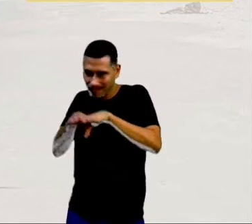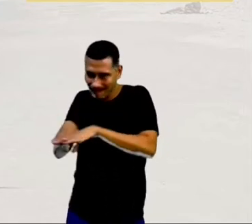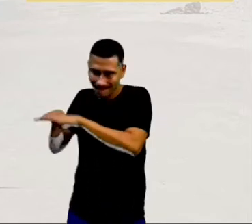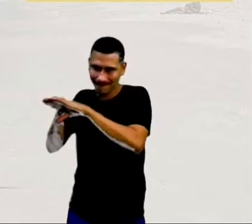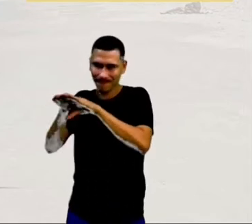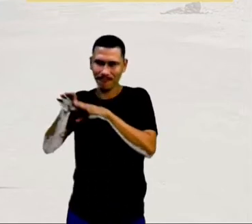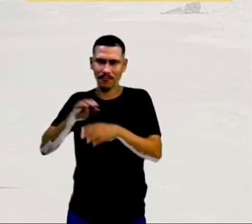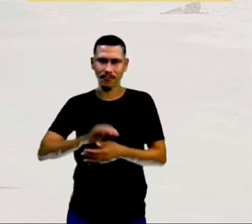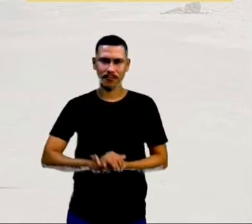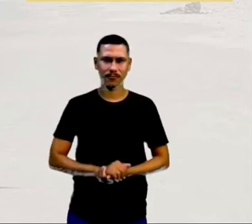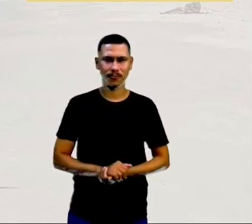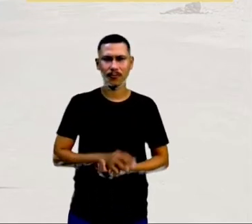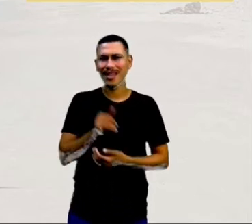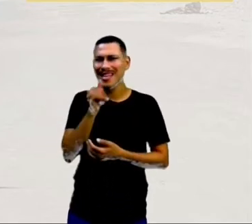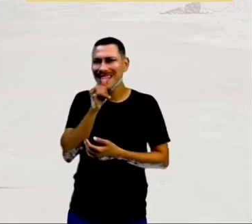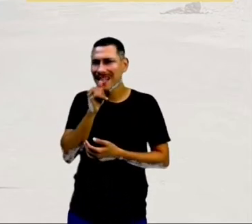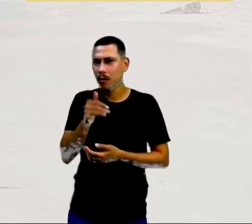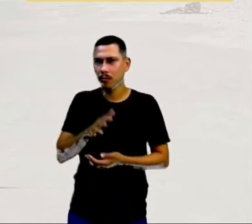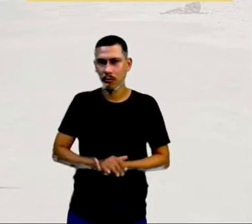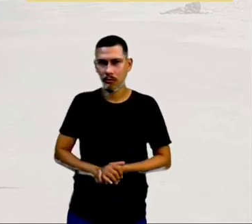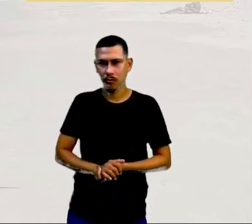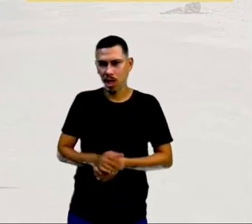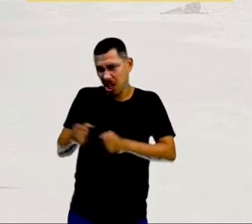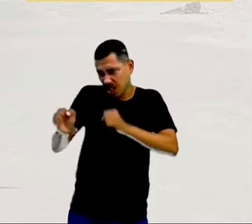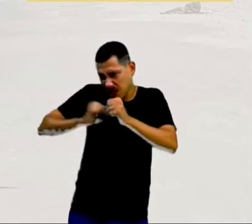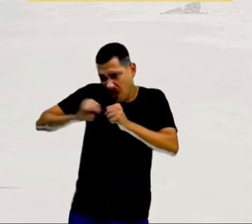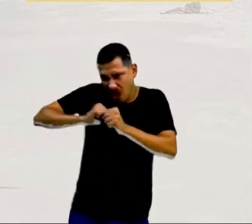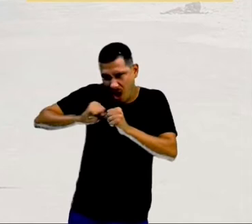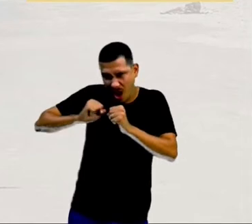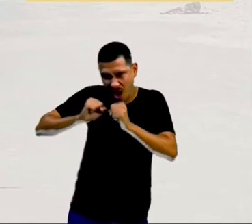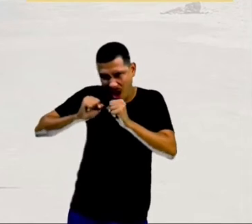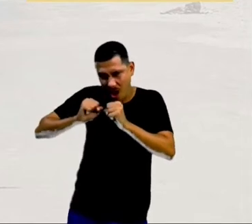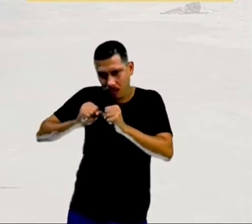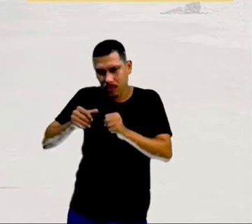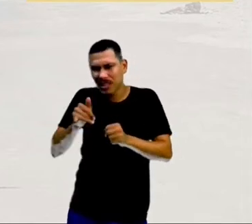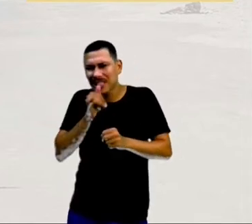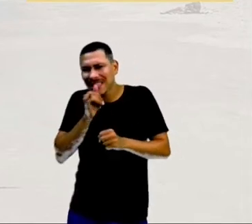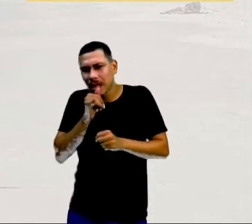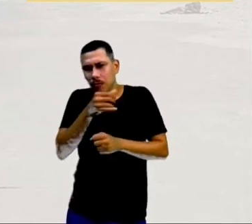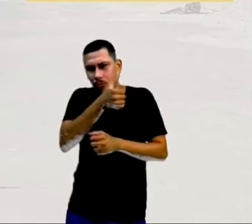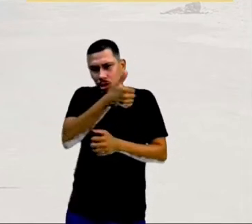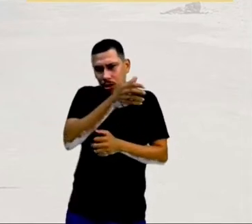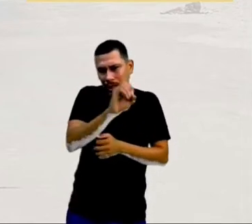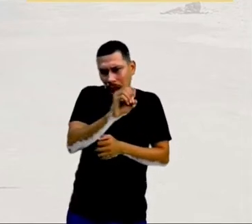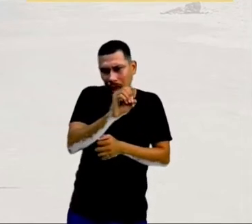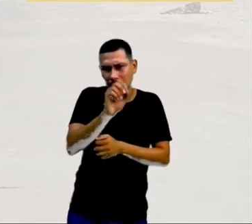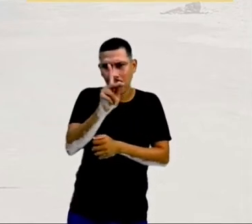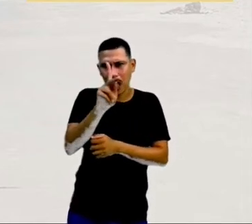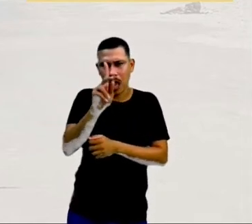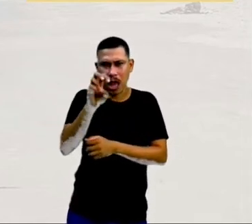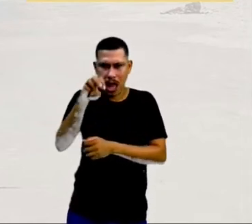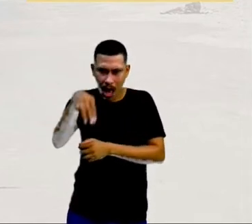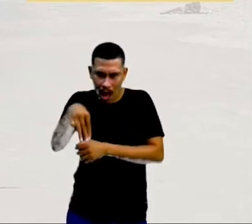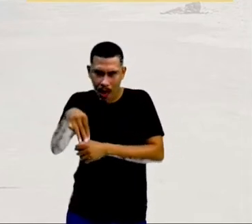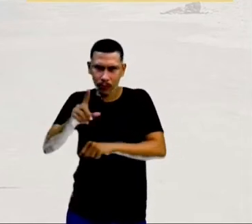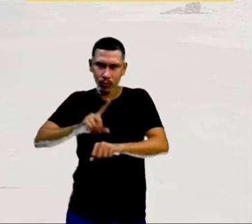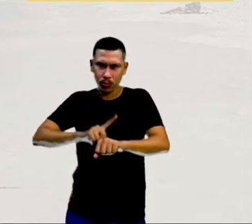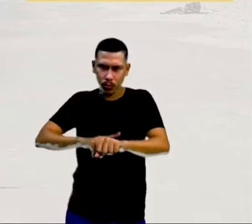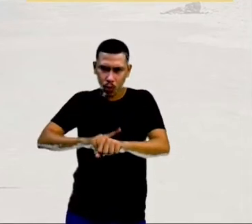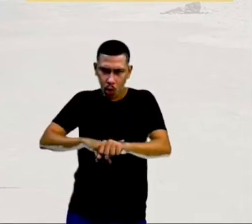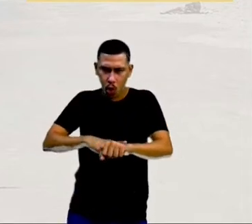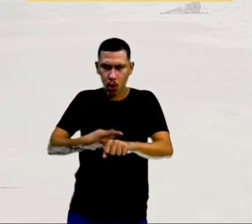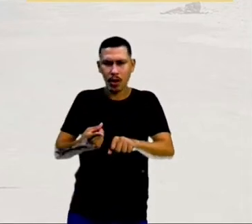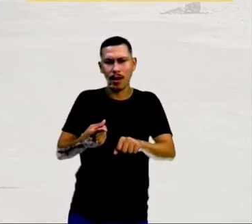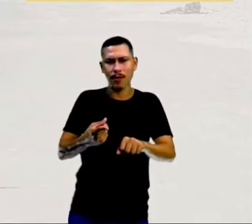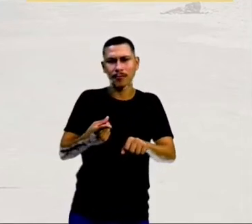iguais. Um exemplo, velocidade. A velocidade, por exemplo, quando eu digo 10 km por hora, a unidade